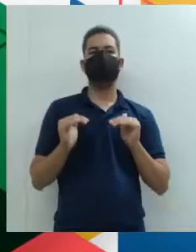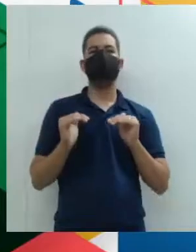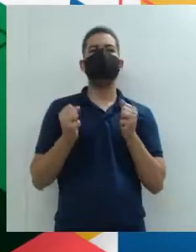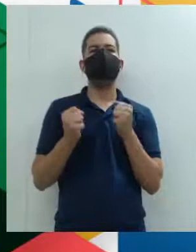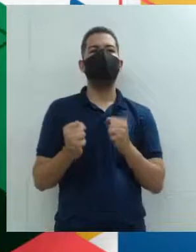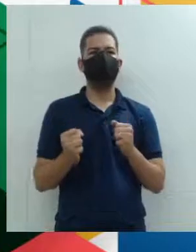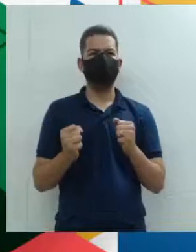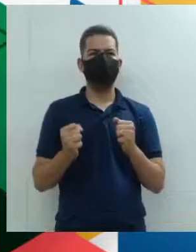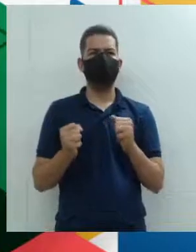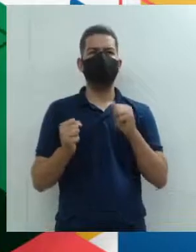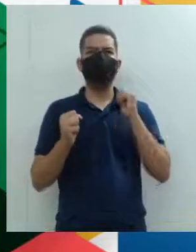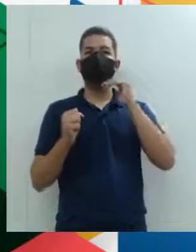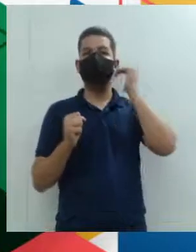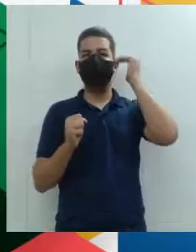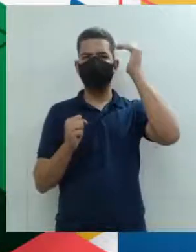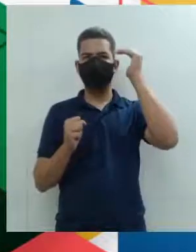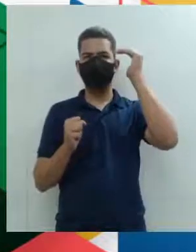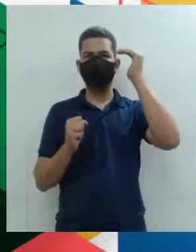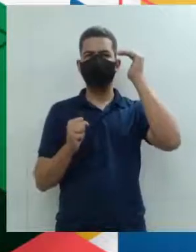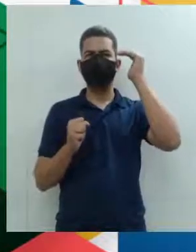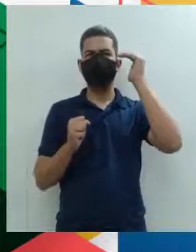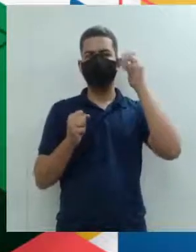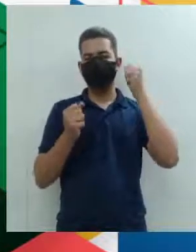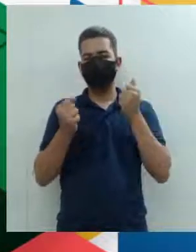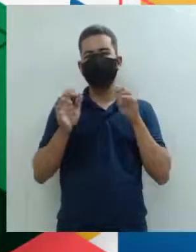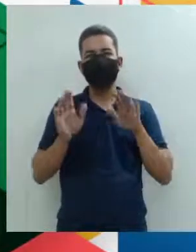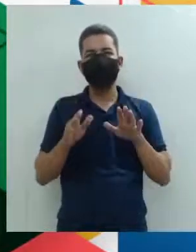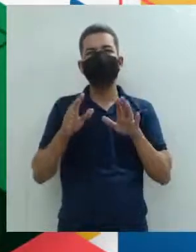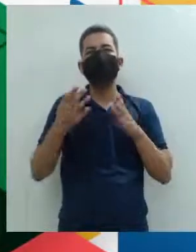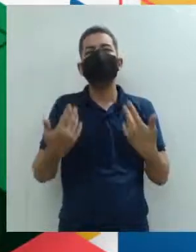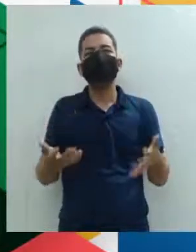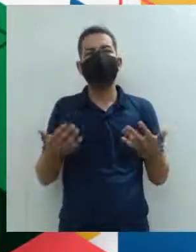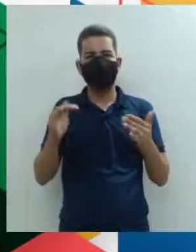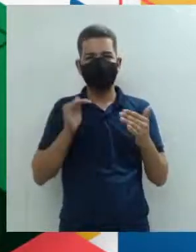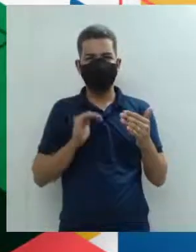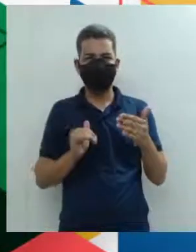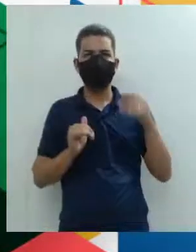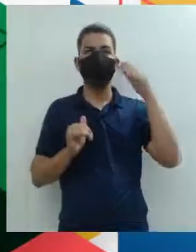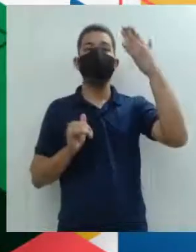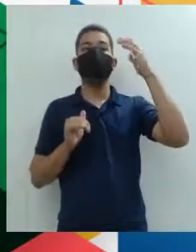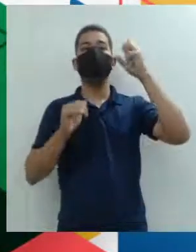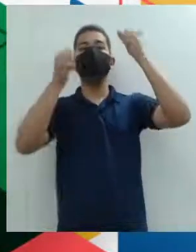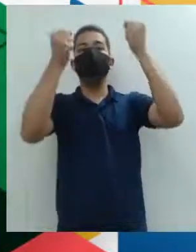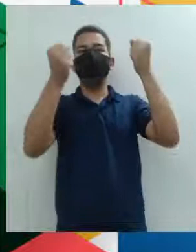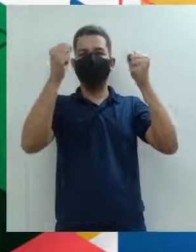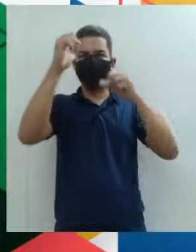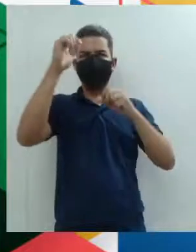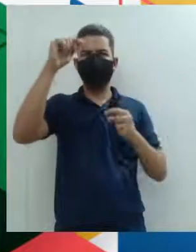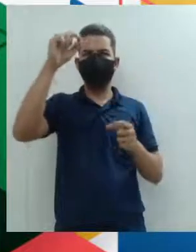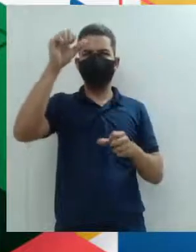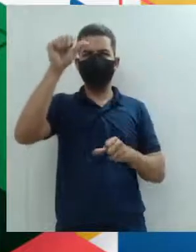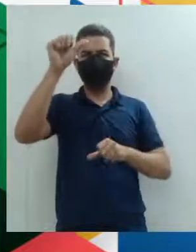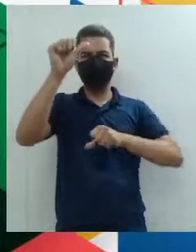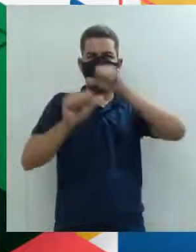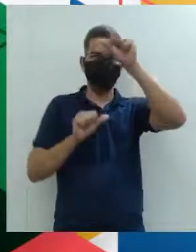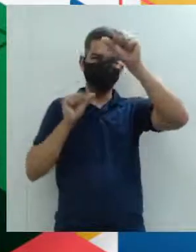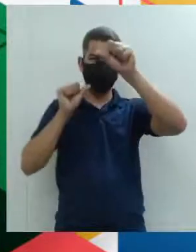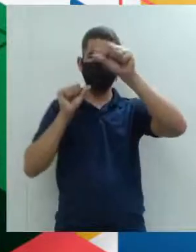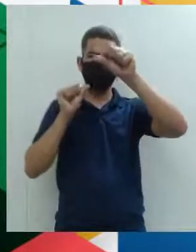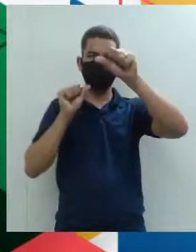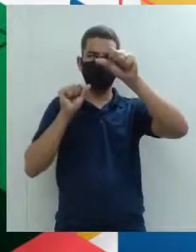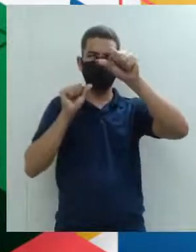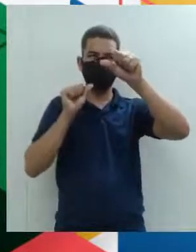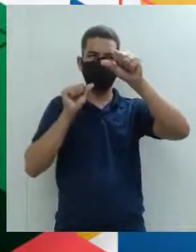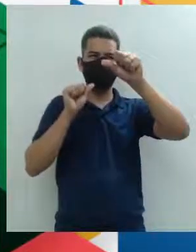inicialmente. Tem a mais densa que está em cima, né? Que é a mais pesada. O que é que vai acontecer? Elas vão trocar